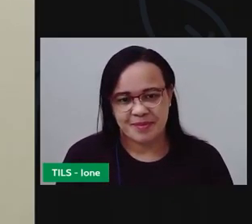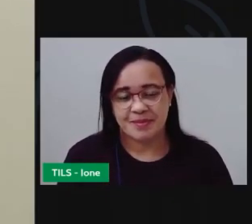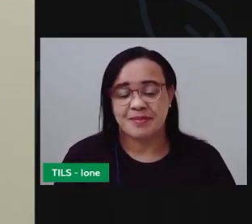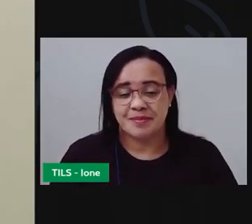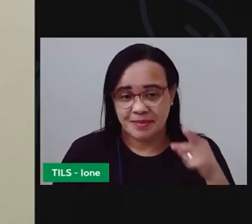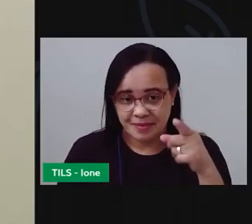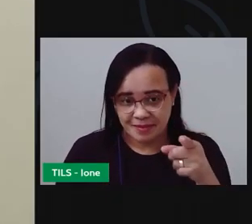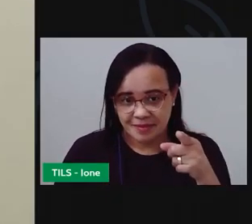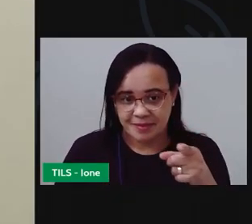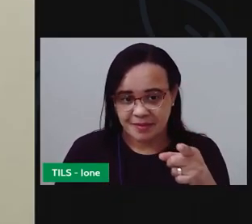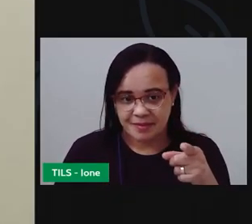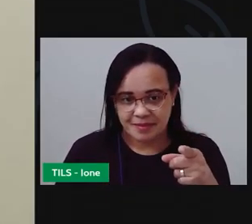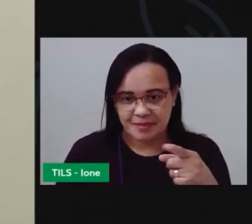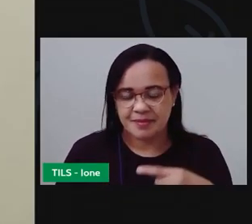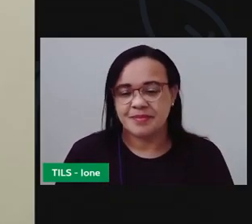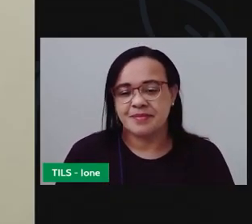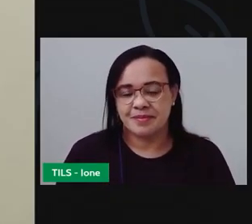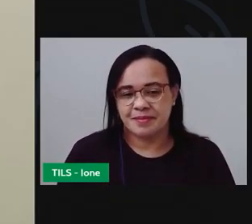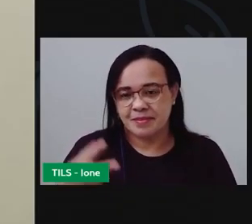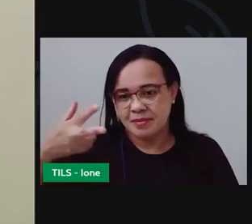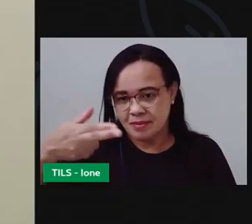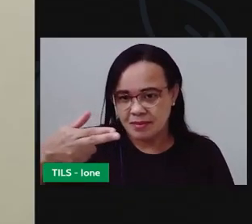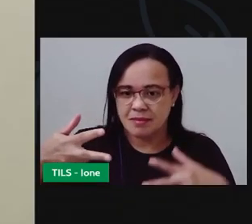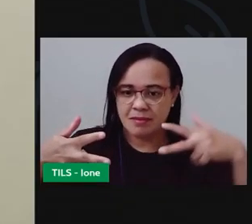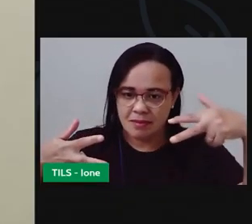Deu um outro corte aqui.